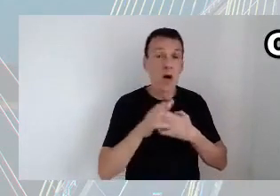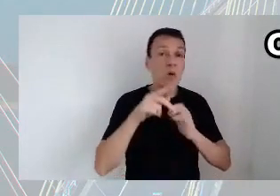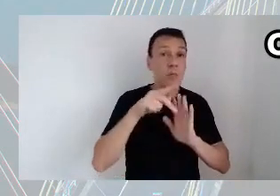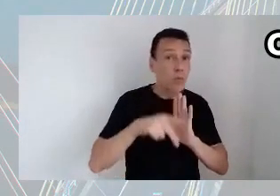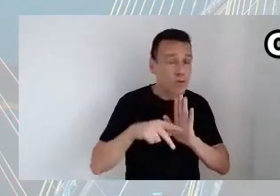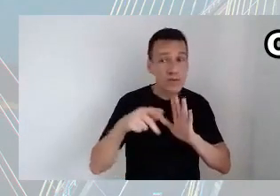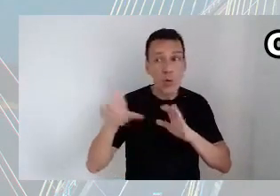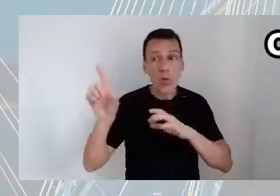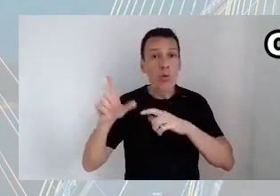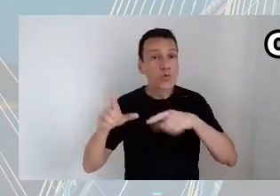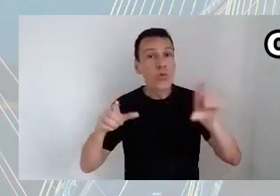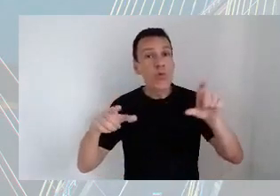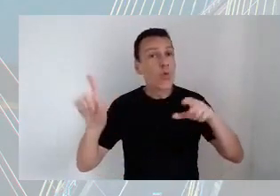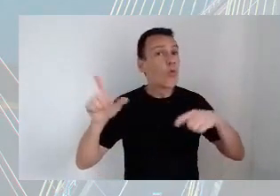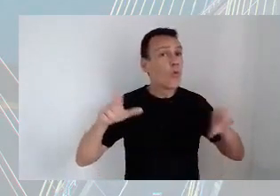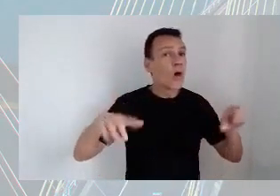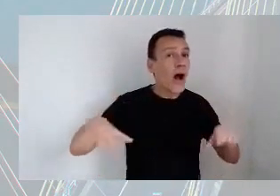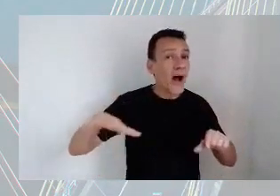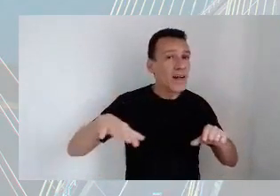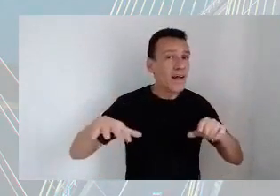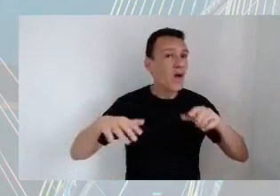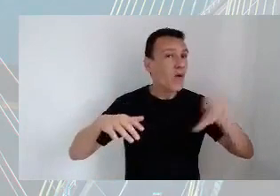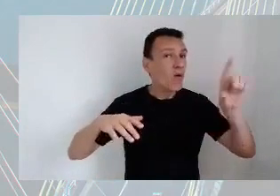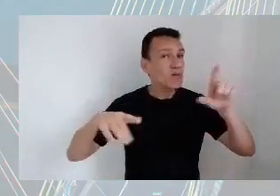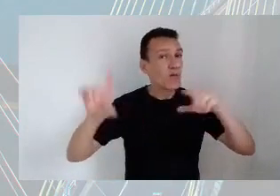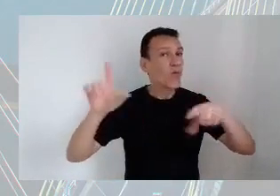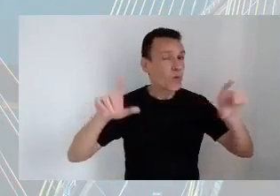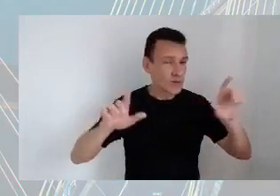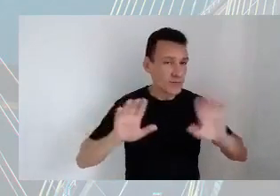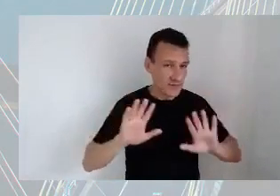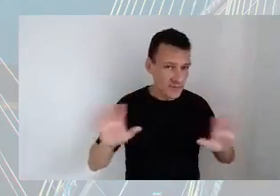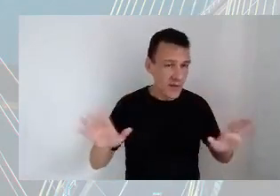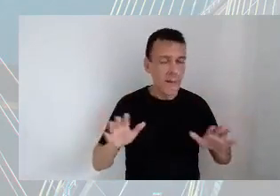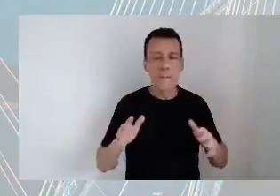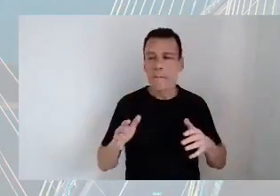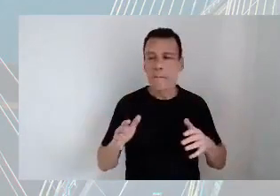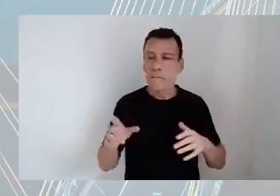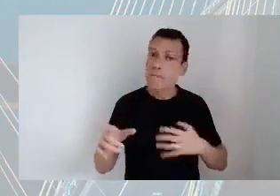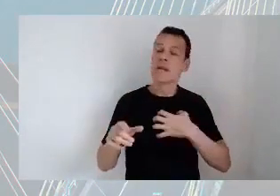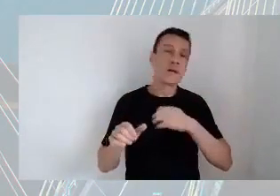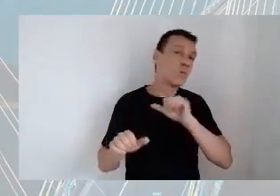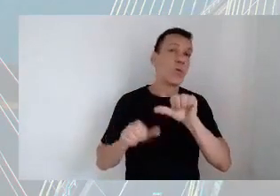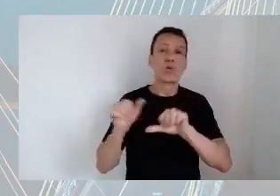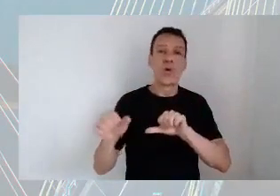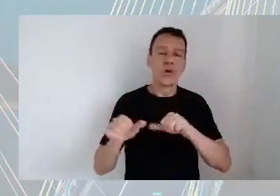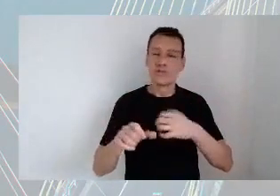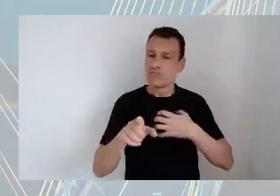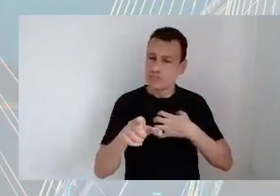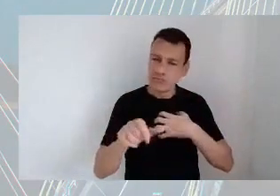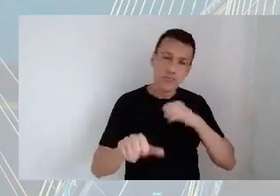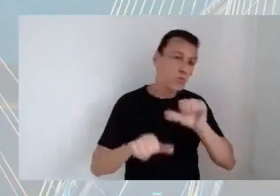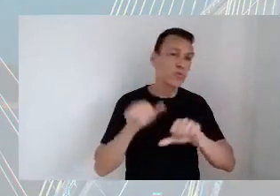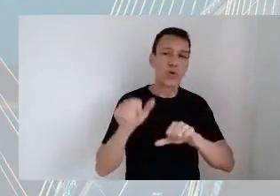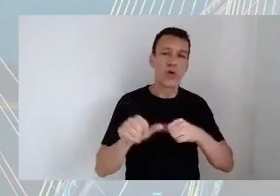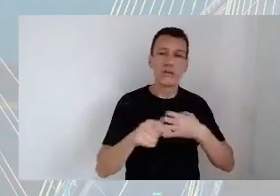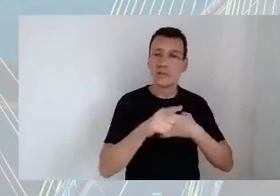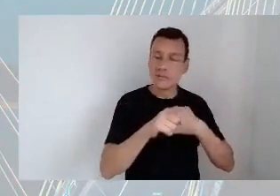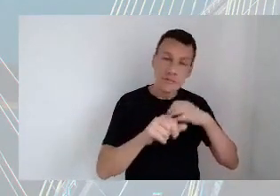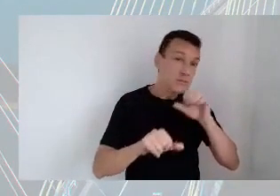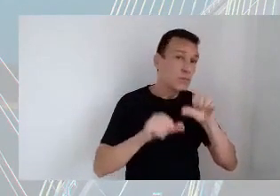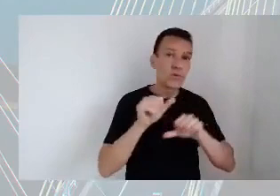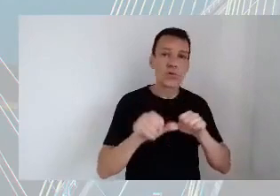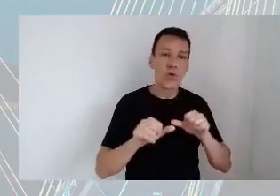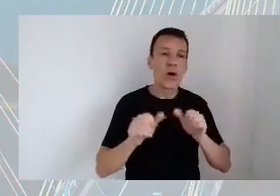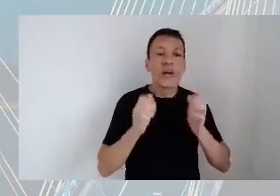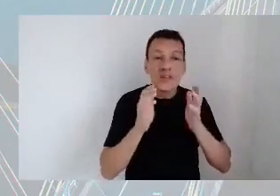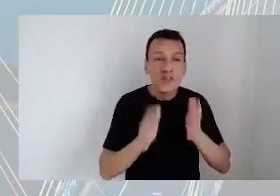com as mesmas áreas, a gente foi vendo a mudança, tanto no aprendizado ali de quem estava interagindo com a gente, então as pessoas já